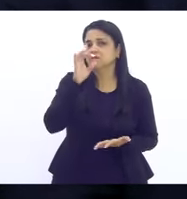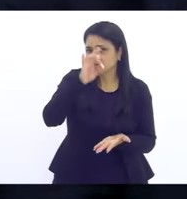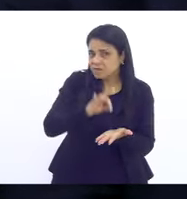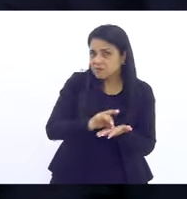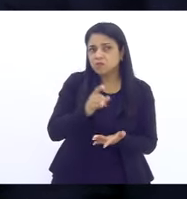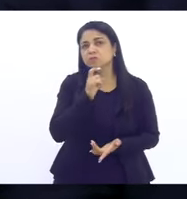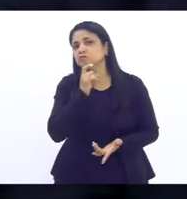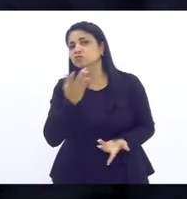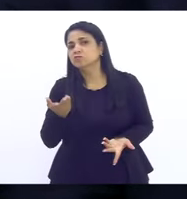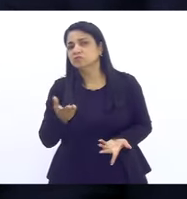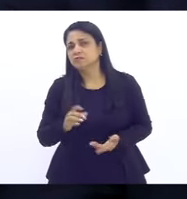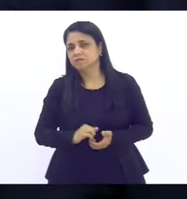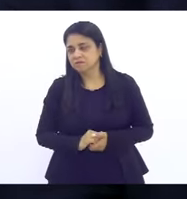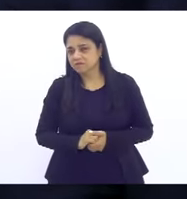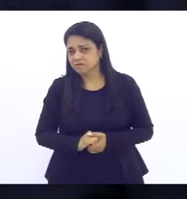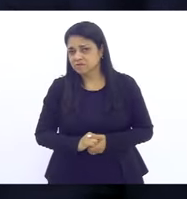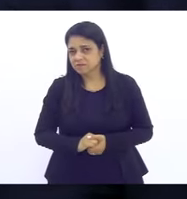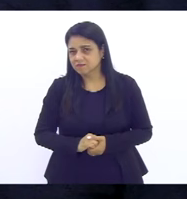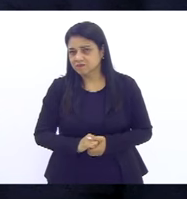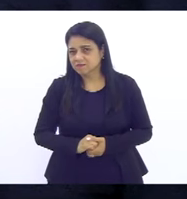Se isso realmente